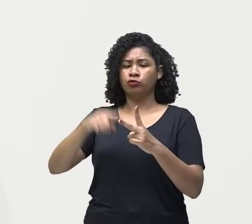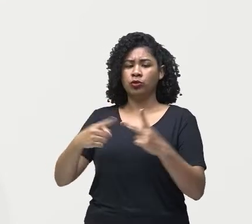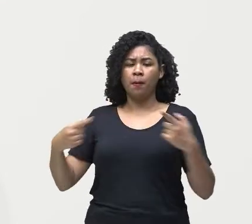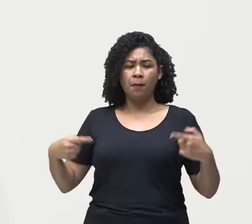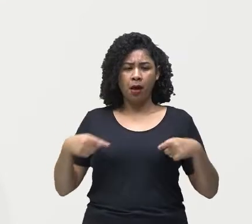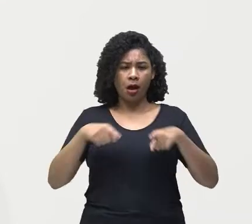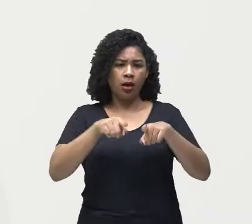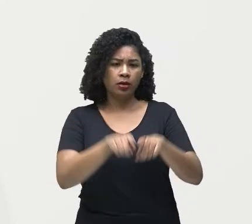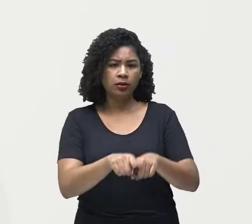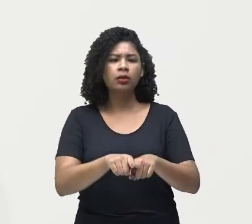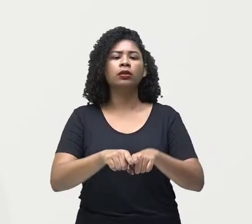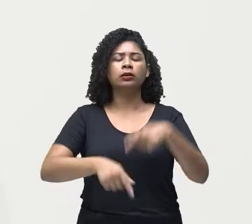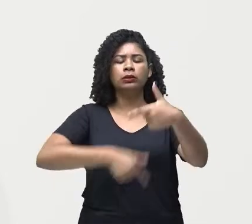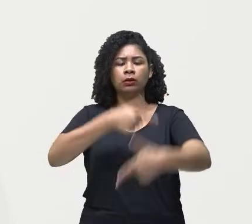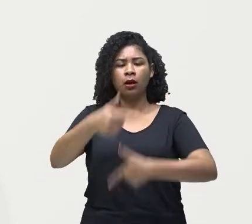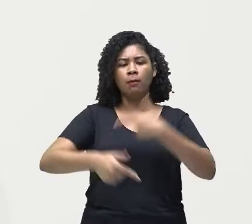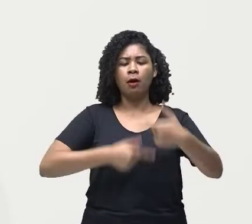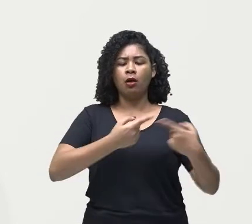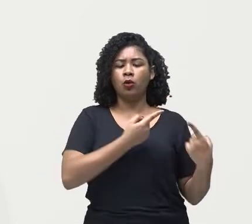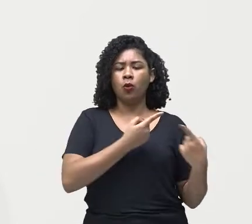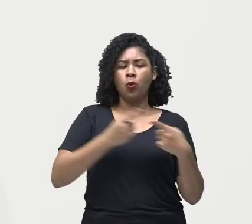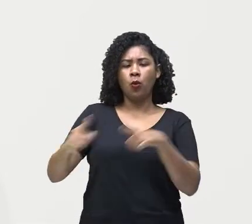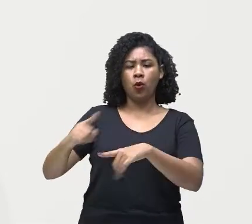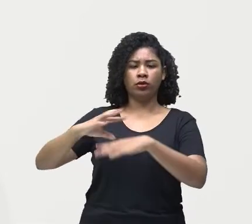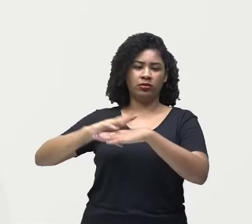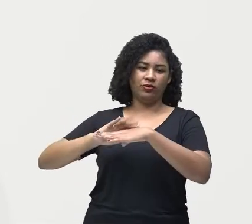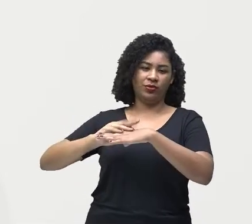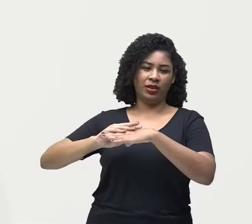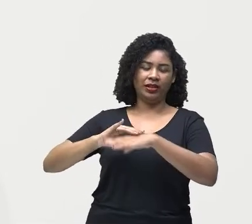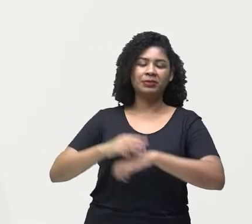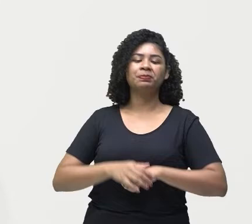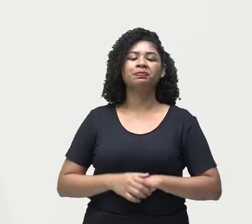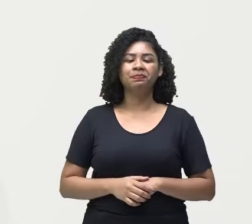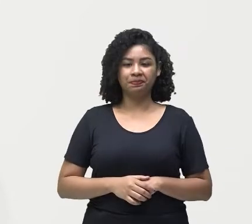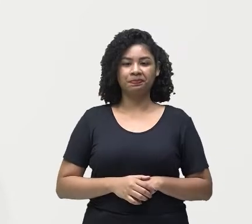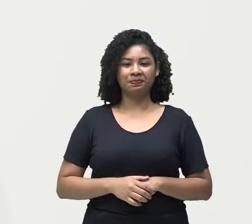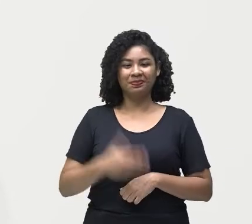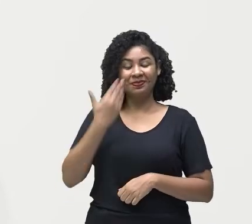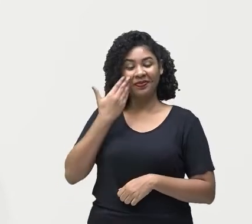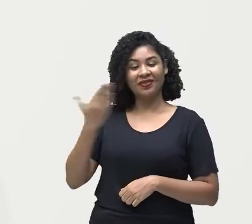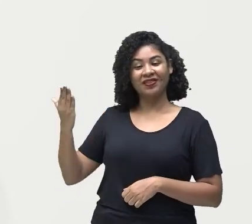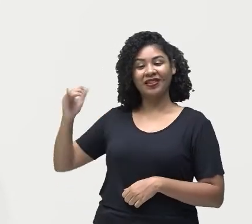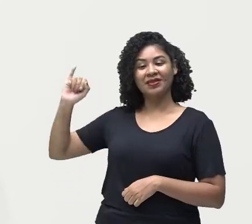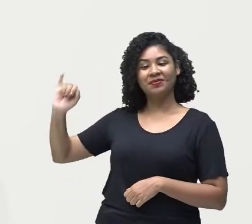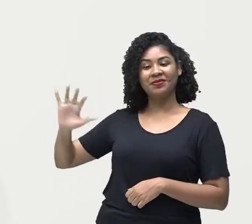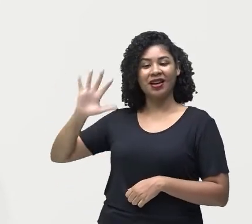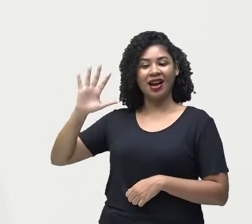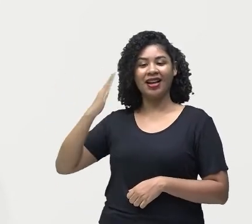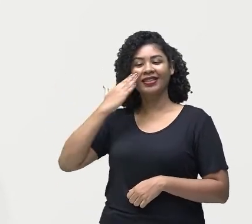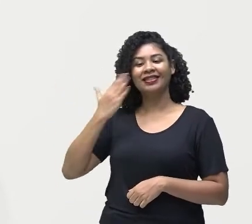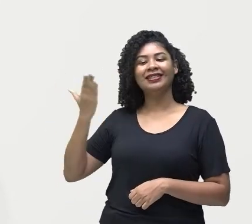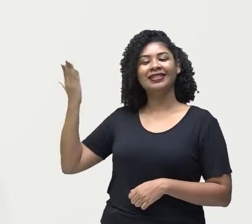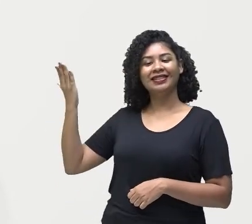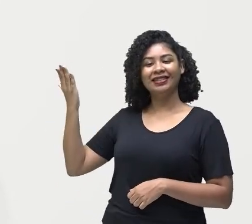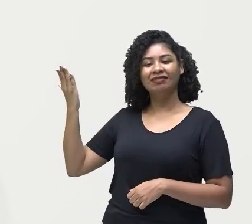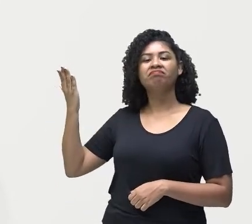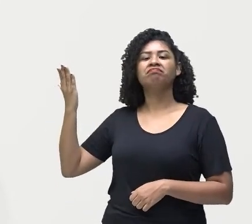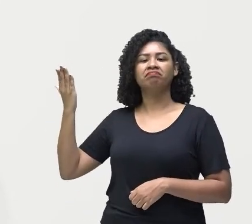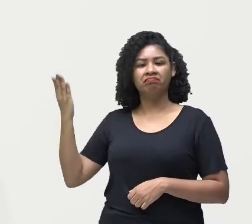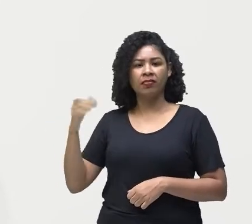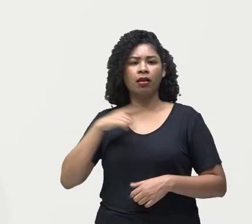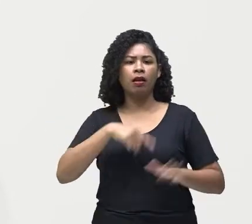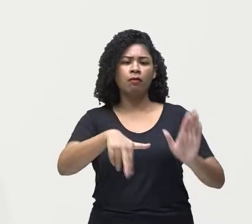na contenção do agente infeccioso. Reparem aí nessas imagens que são muitos dos